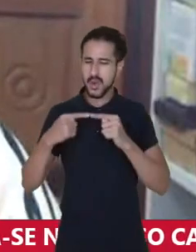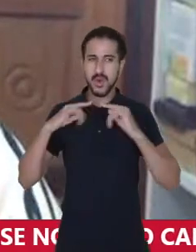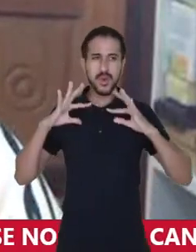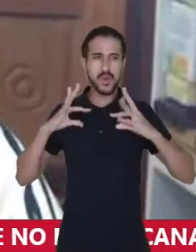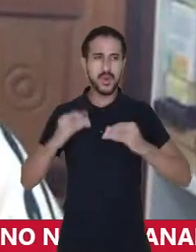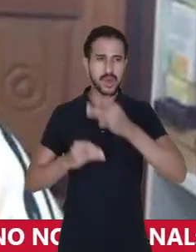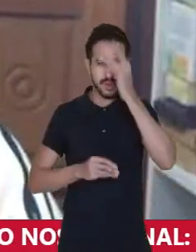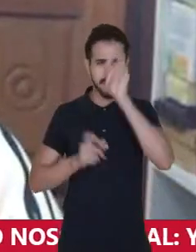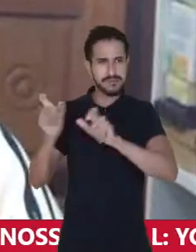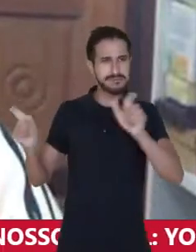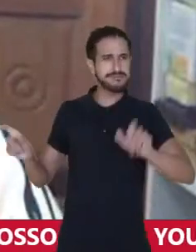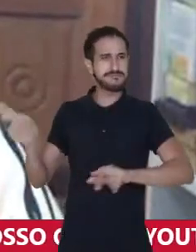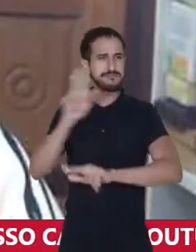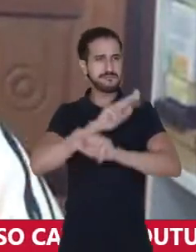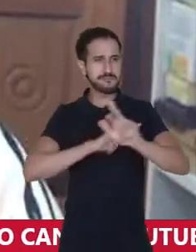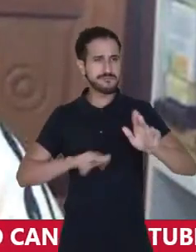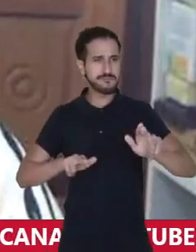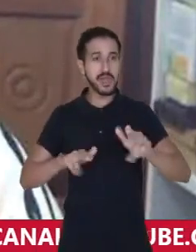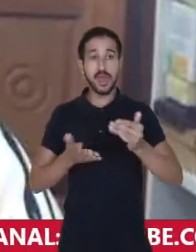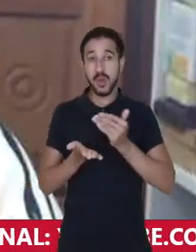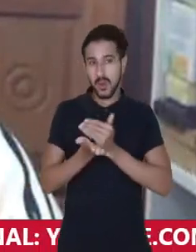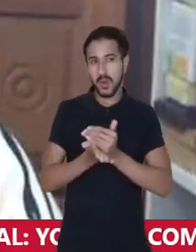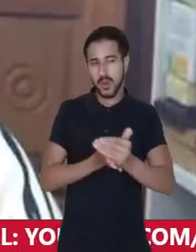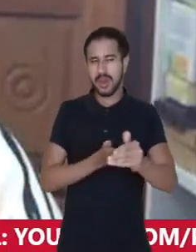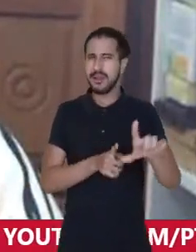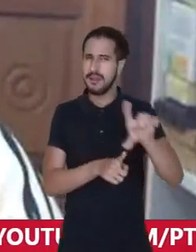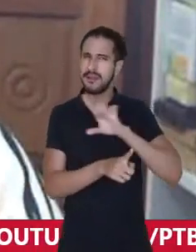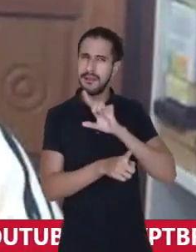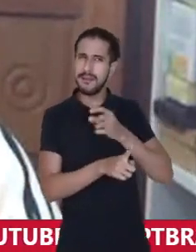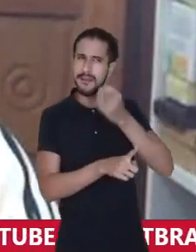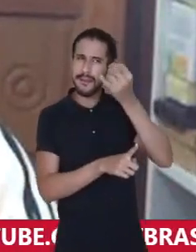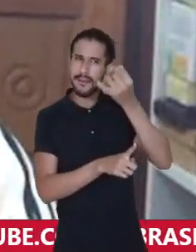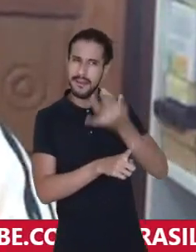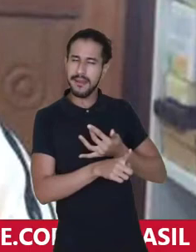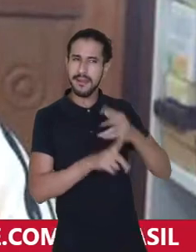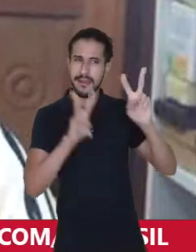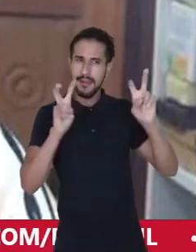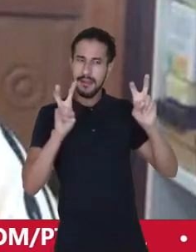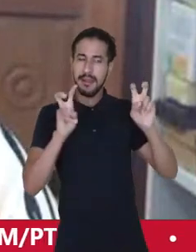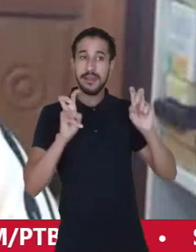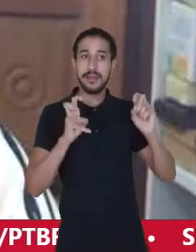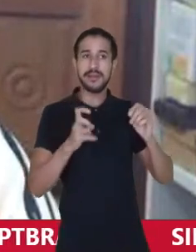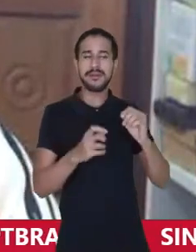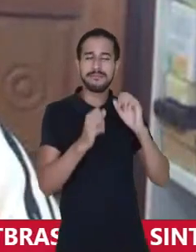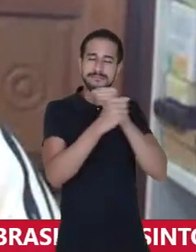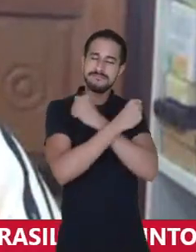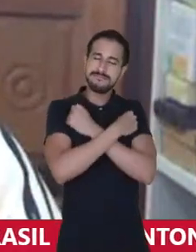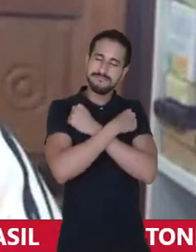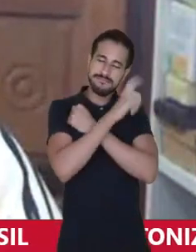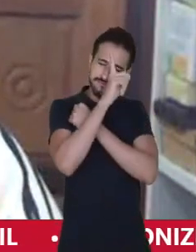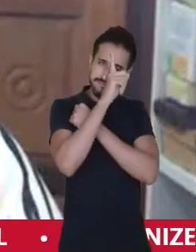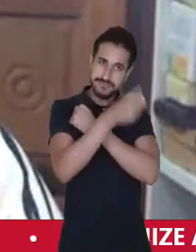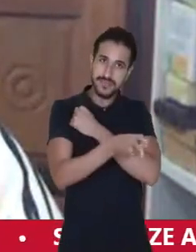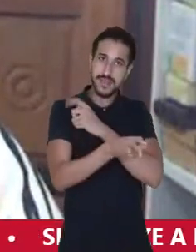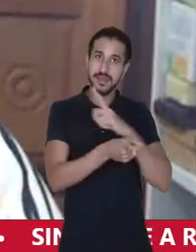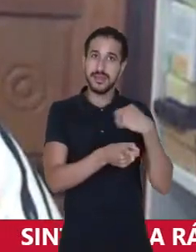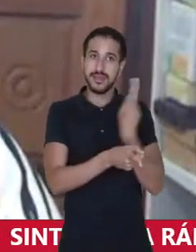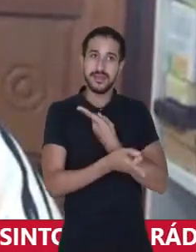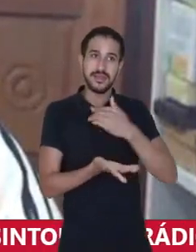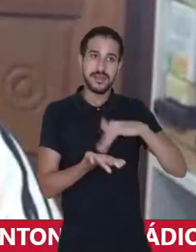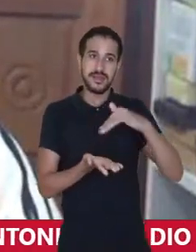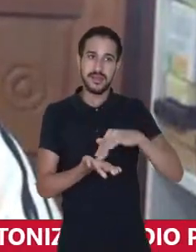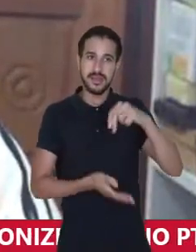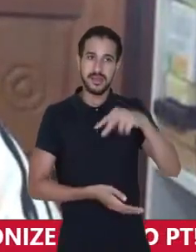e todes, e eu começo, antes de falar sobre o tema, mandando um abraço para o nosso